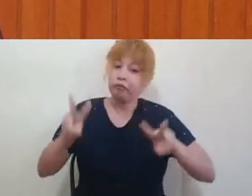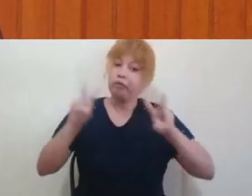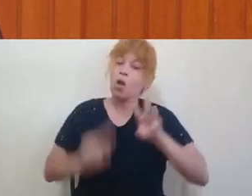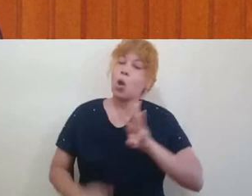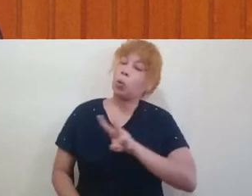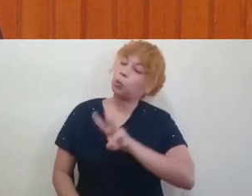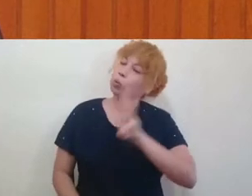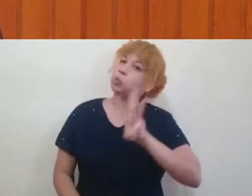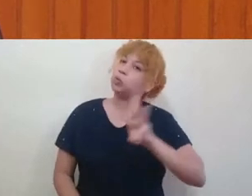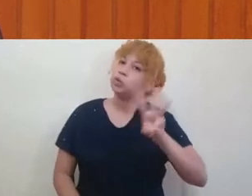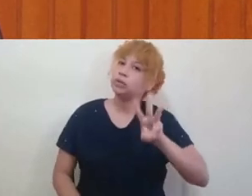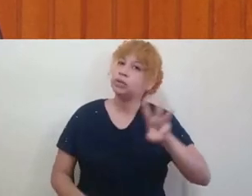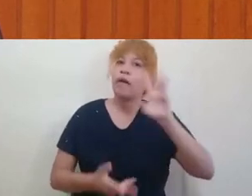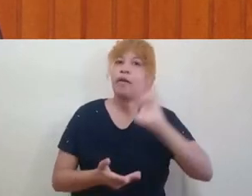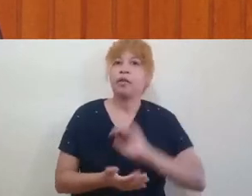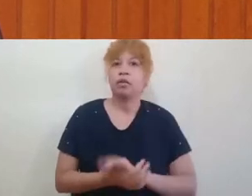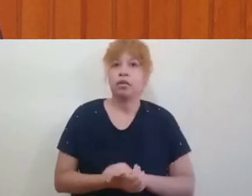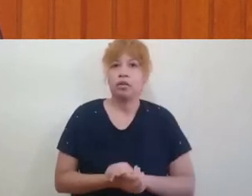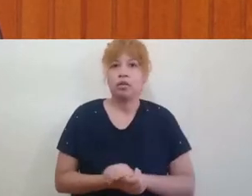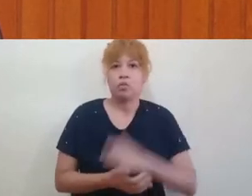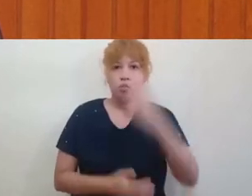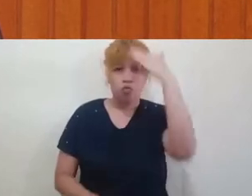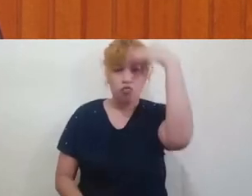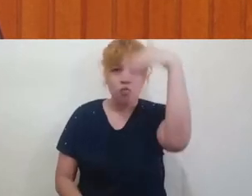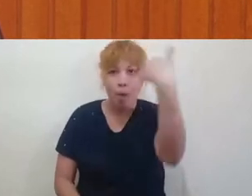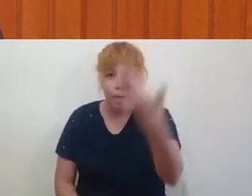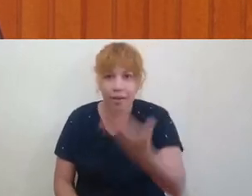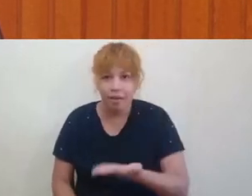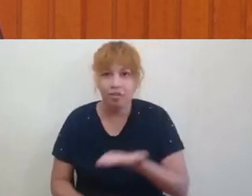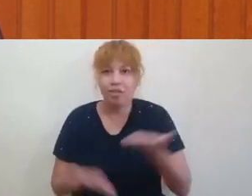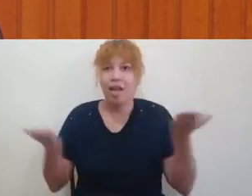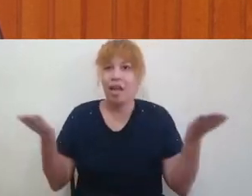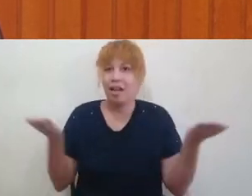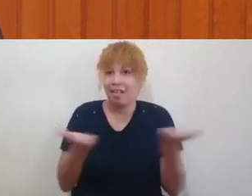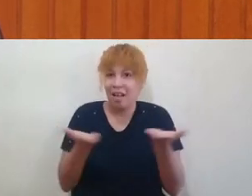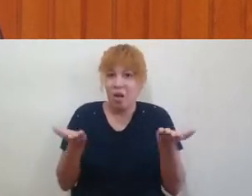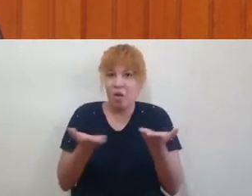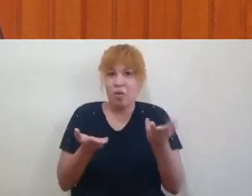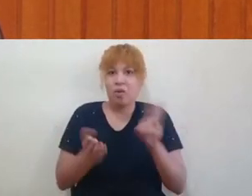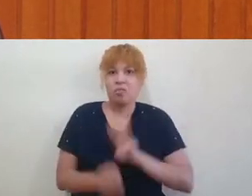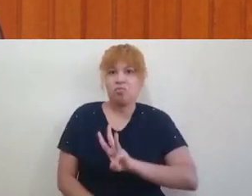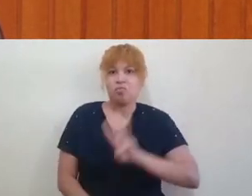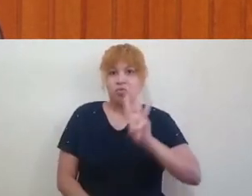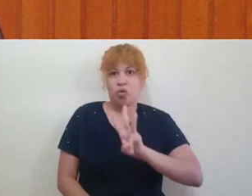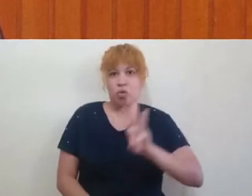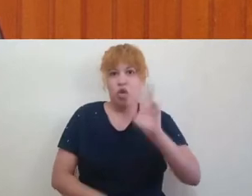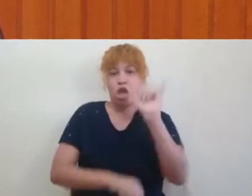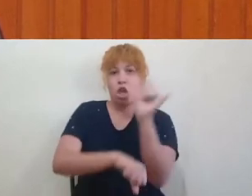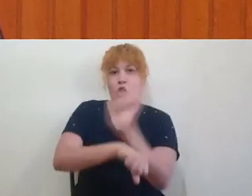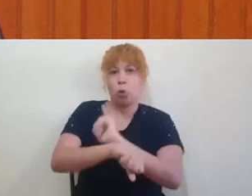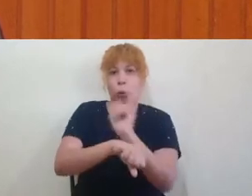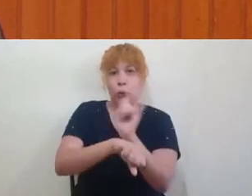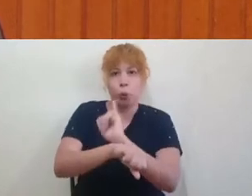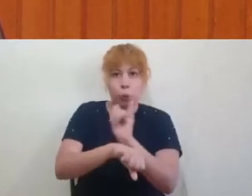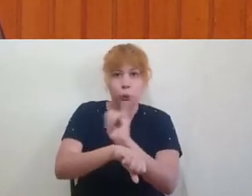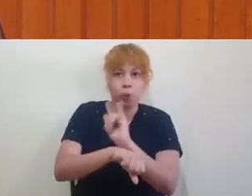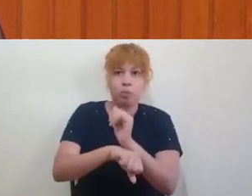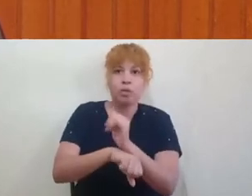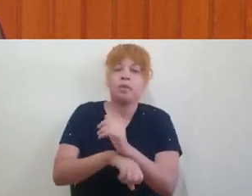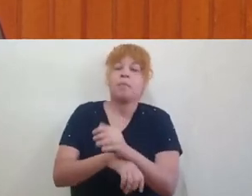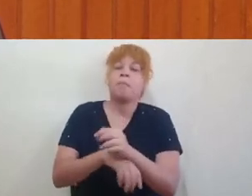professor Marcos César Santos Oriar, para fazer a sua saudação aos mais novos formandos.